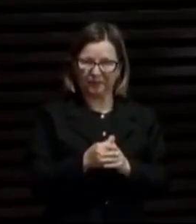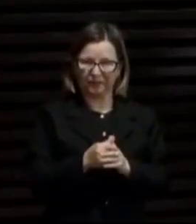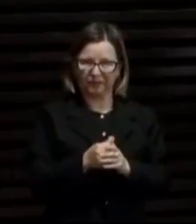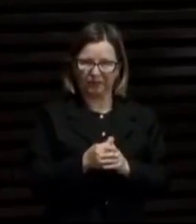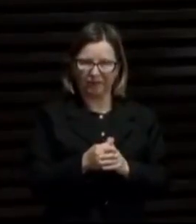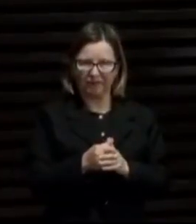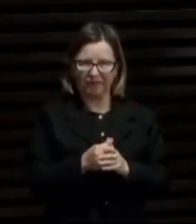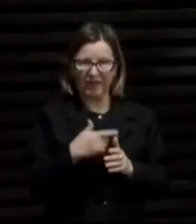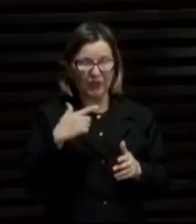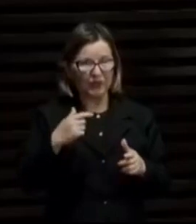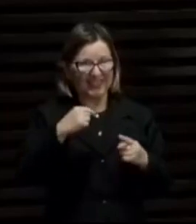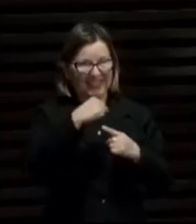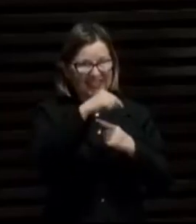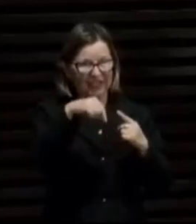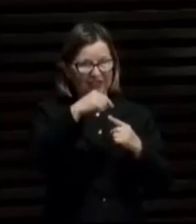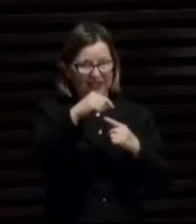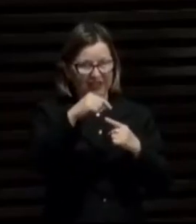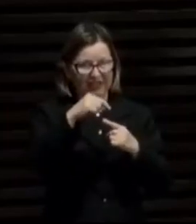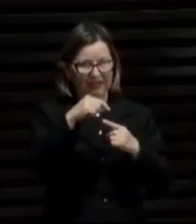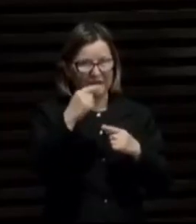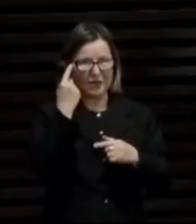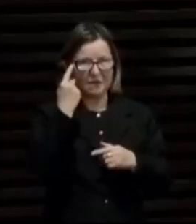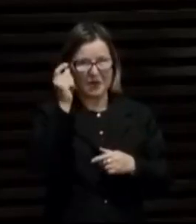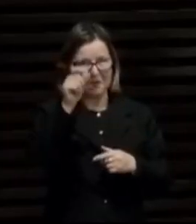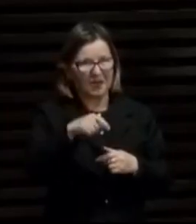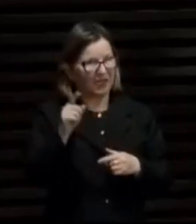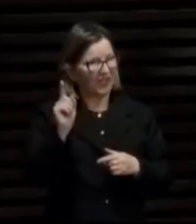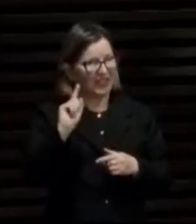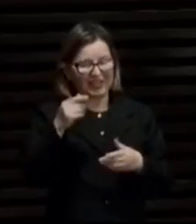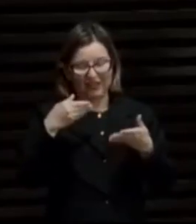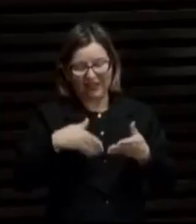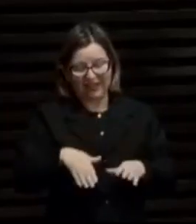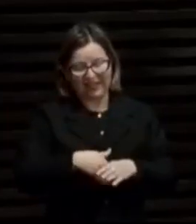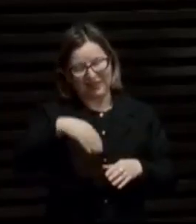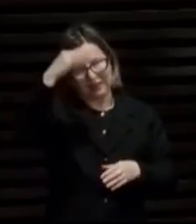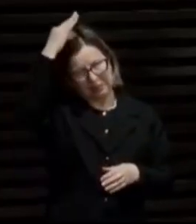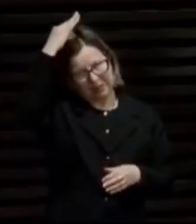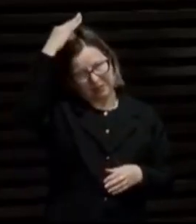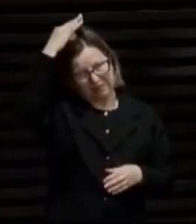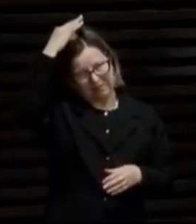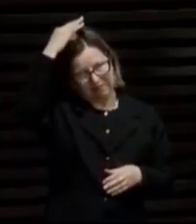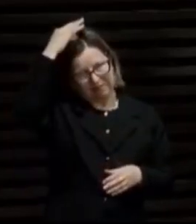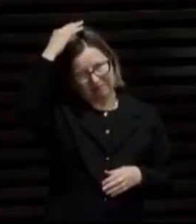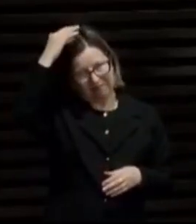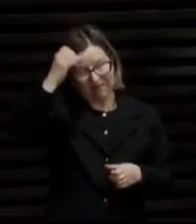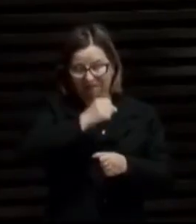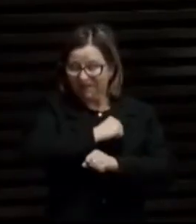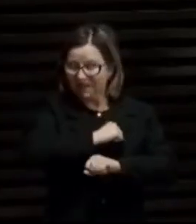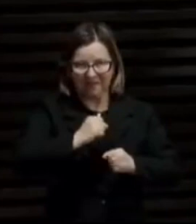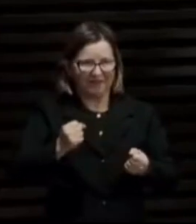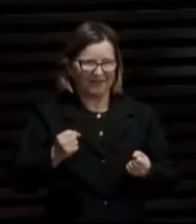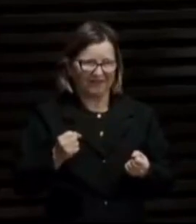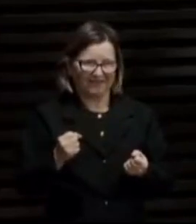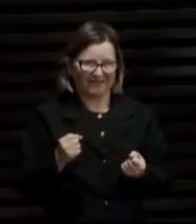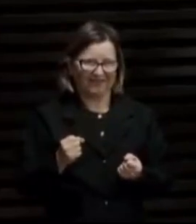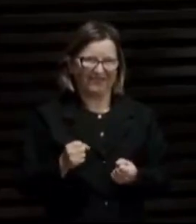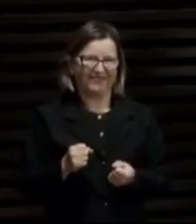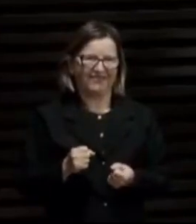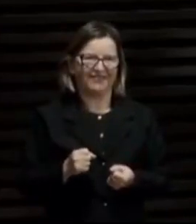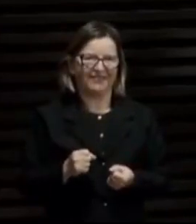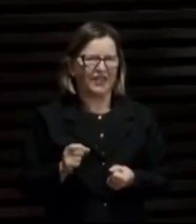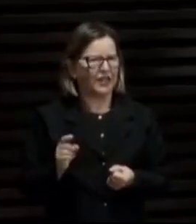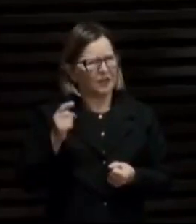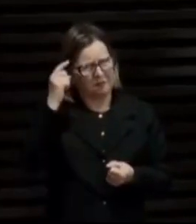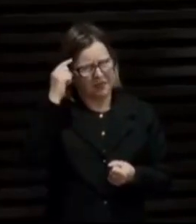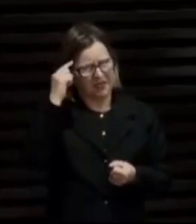existe santificação para quem não nasceu de novo. Isso é sine qua non, não existe. Não pense que você vai